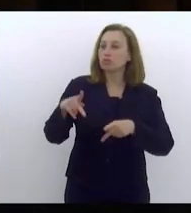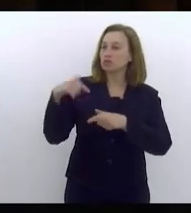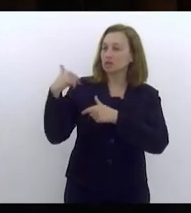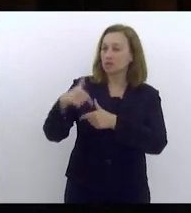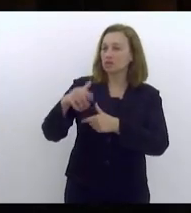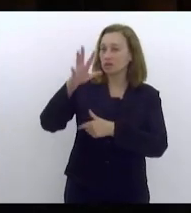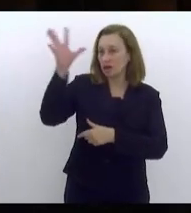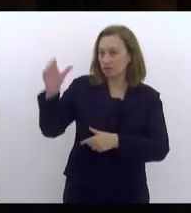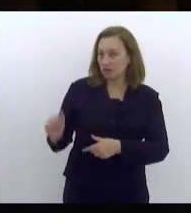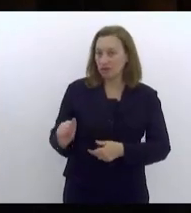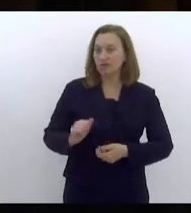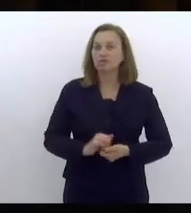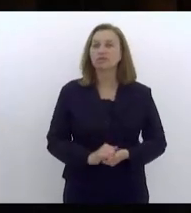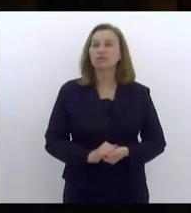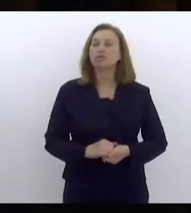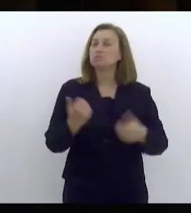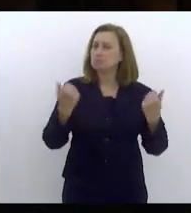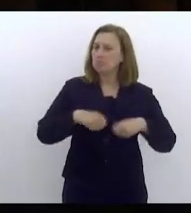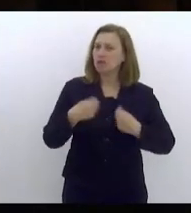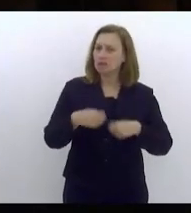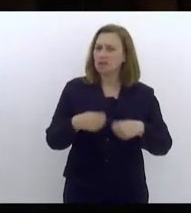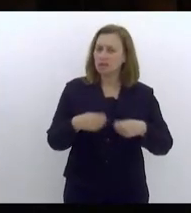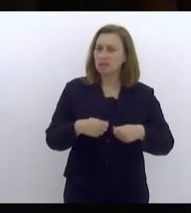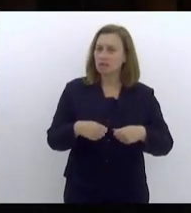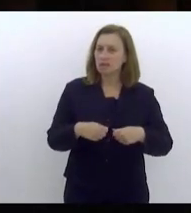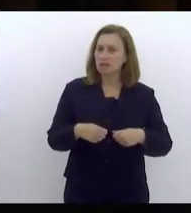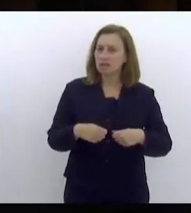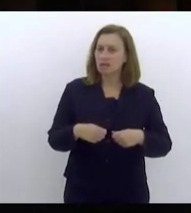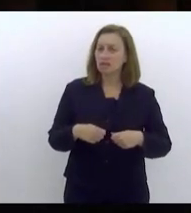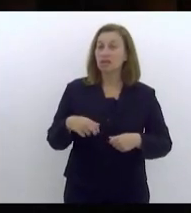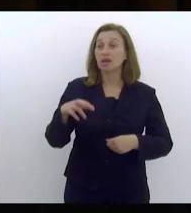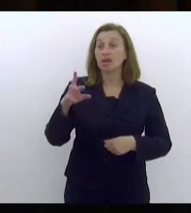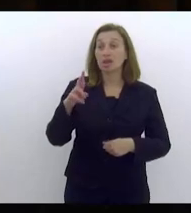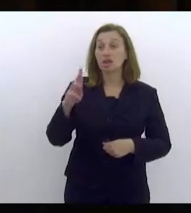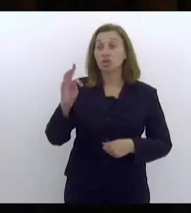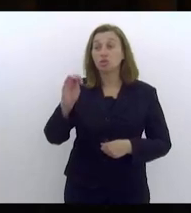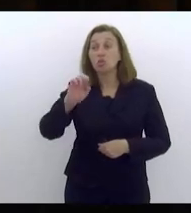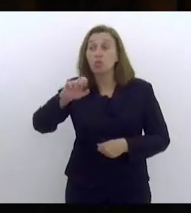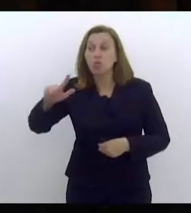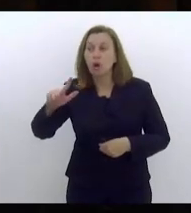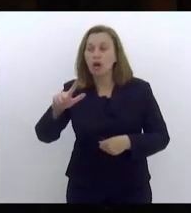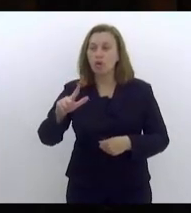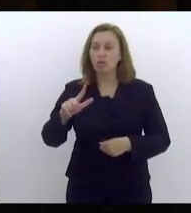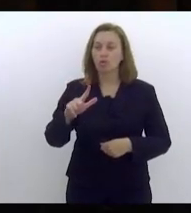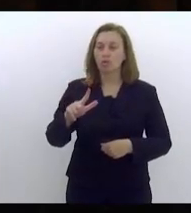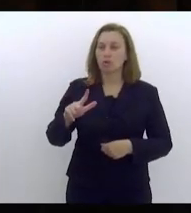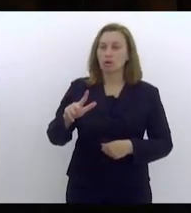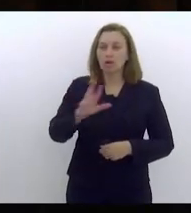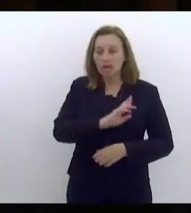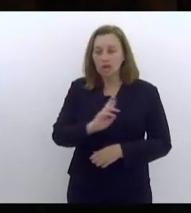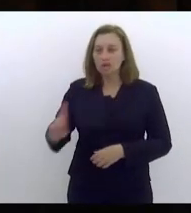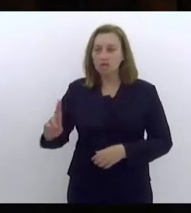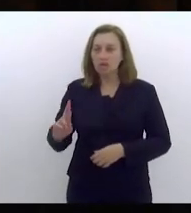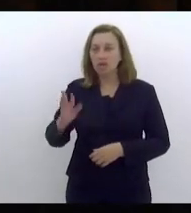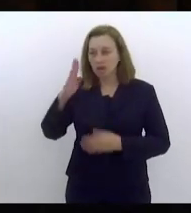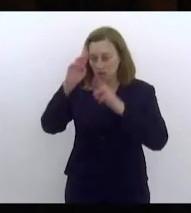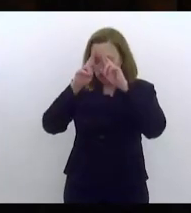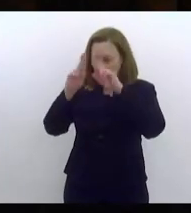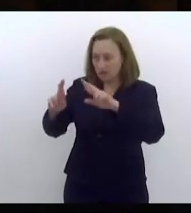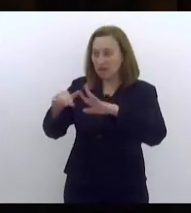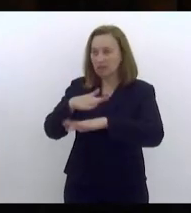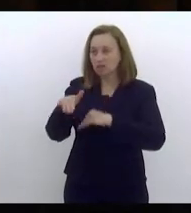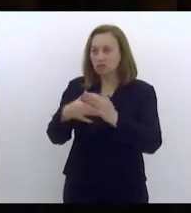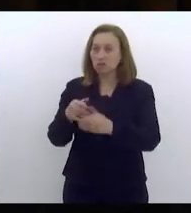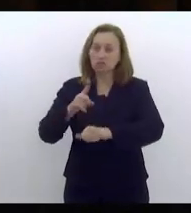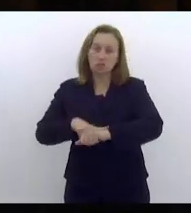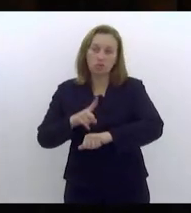matriz africana, que precisam ter a sua expressão religiosa respeitada em todos os momentos da sua vida, inclusive